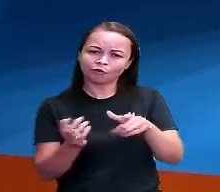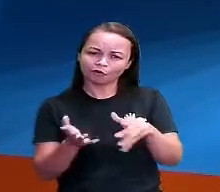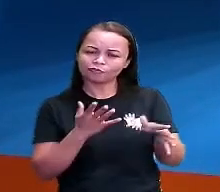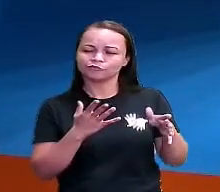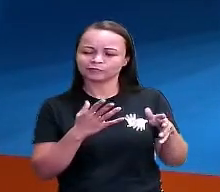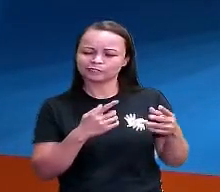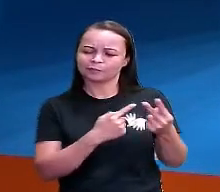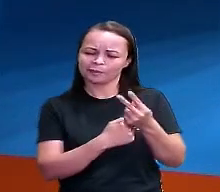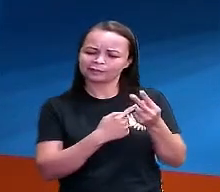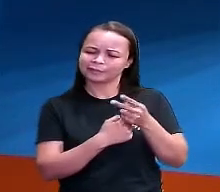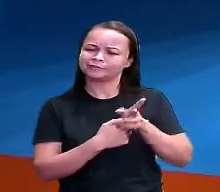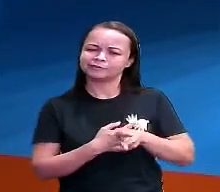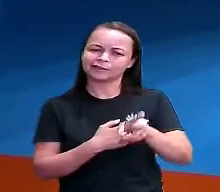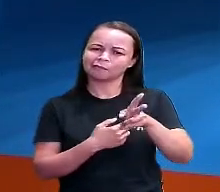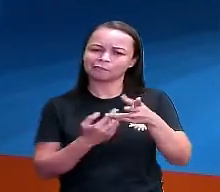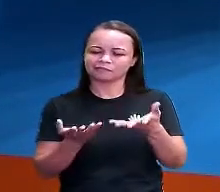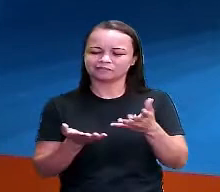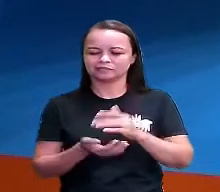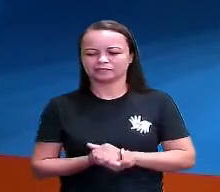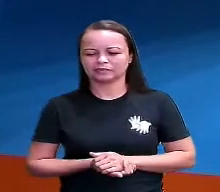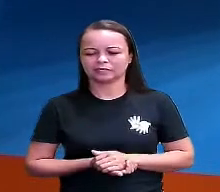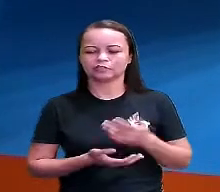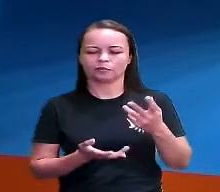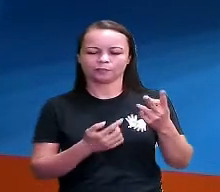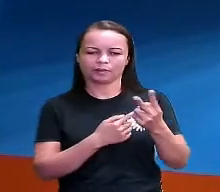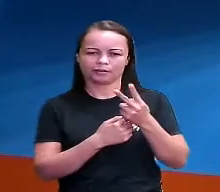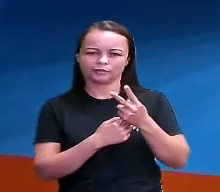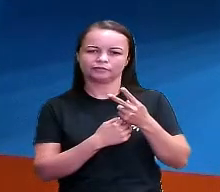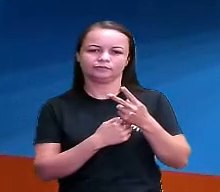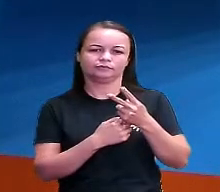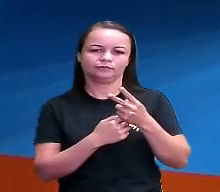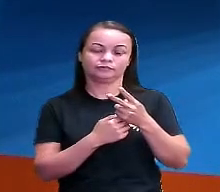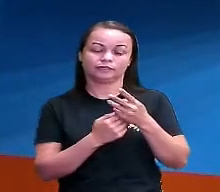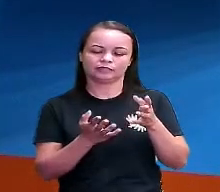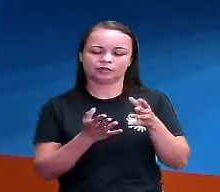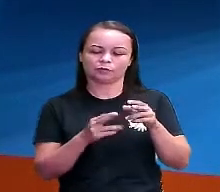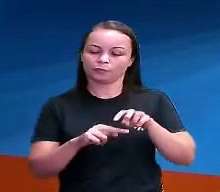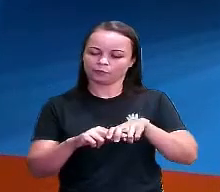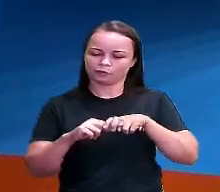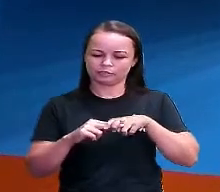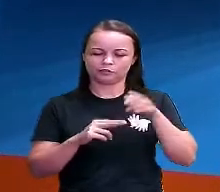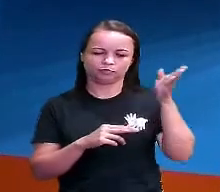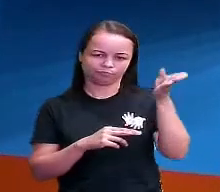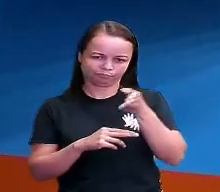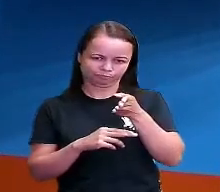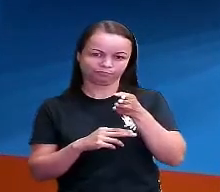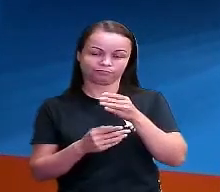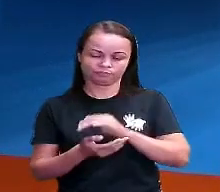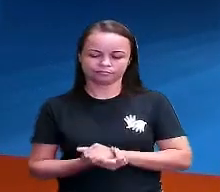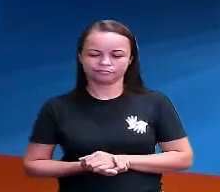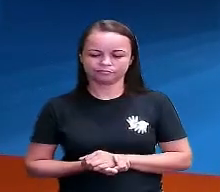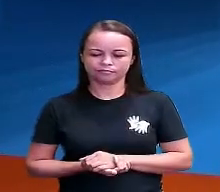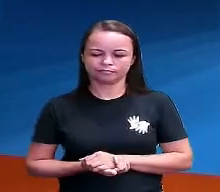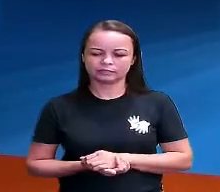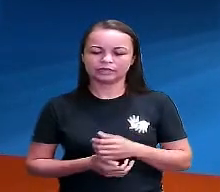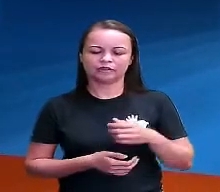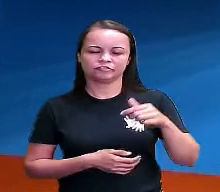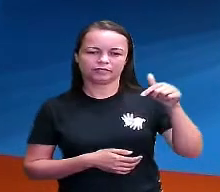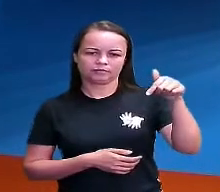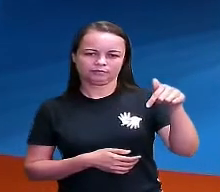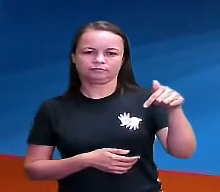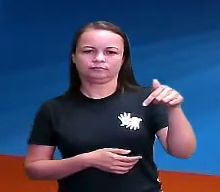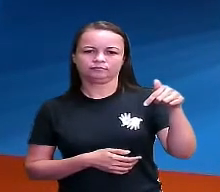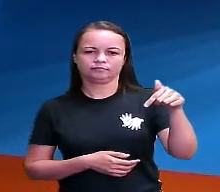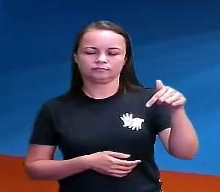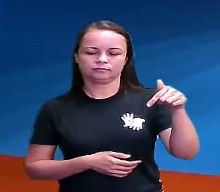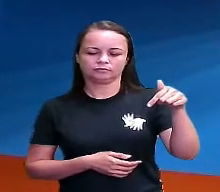sempre pedindo pro vizinho. Aí, ó, eu peço pro vizinho, tá vendo? Por isso que eu faço o corte. Aí vai ficar 7